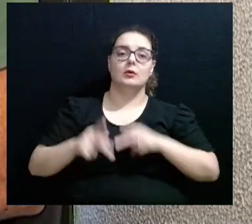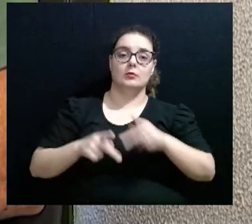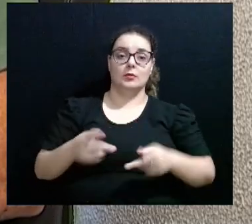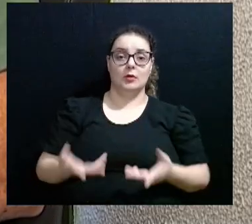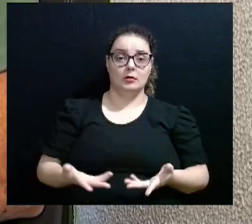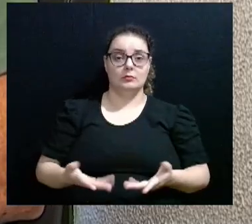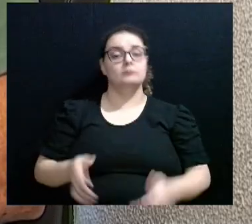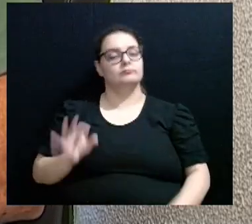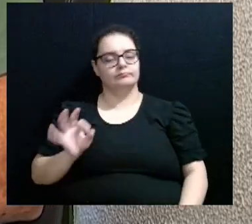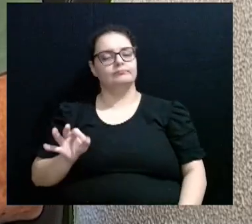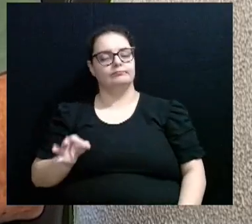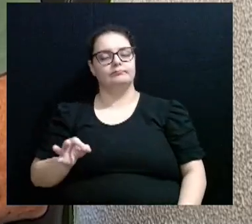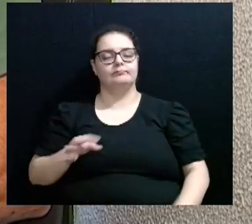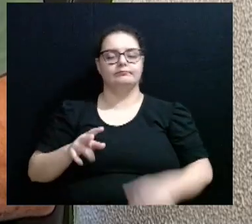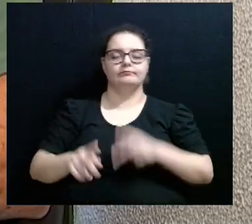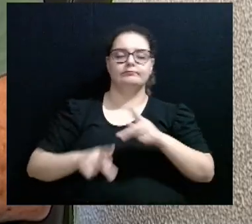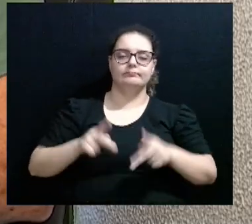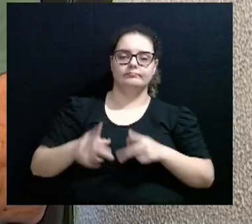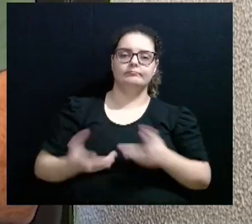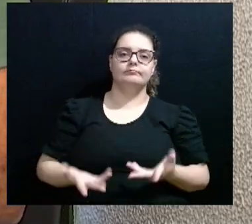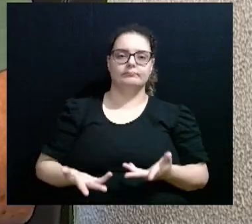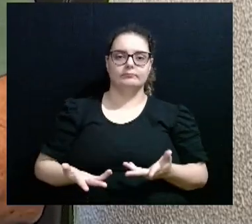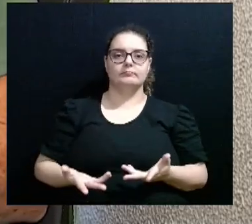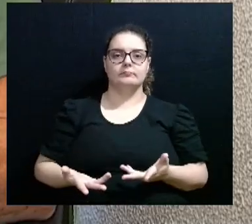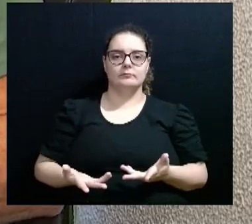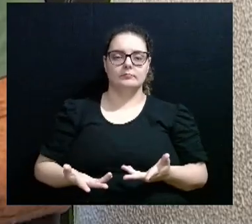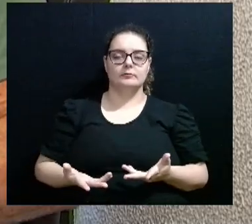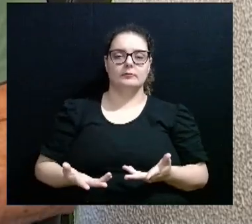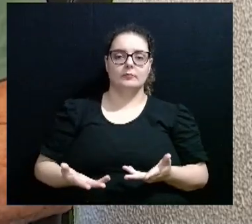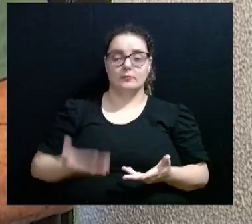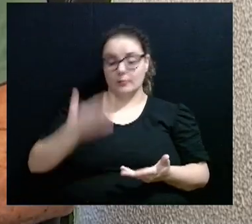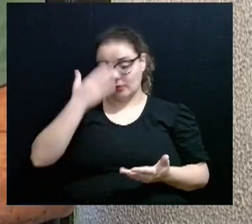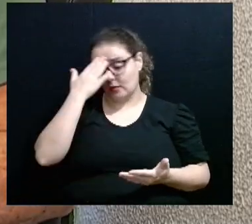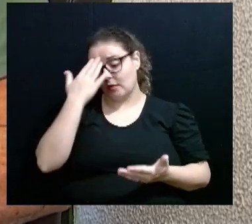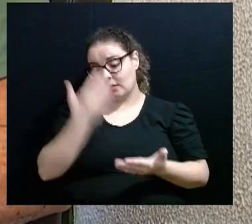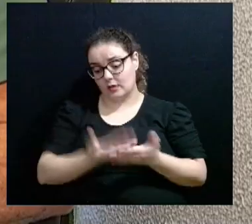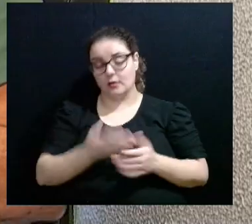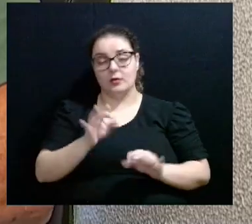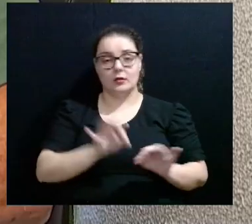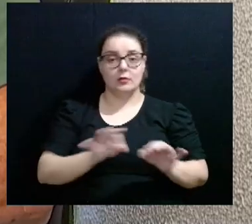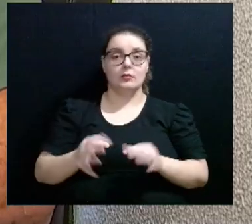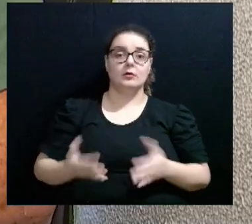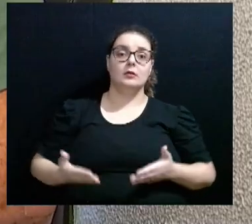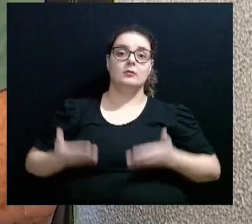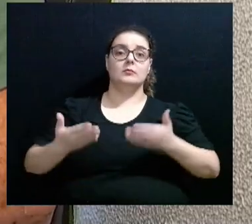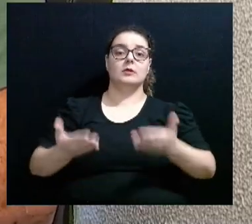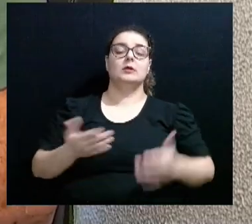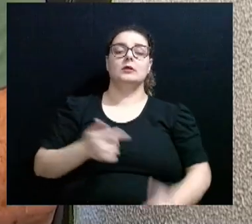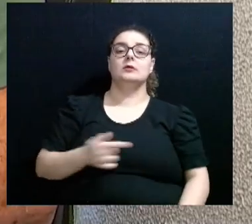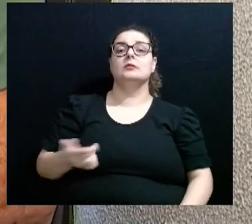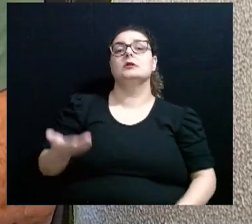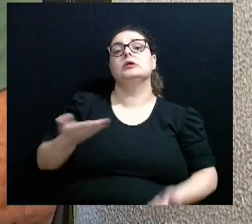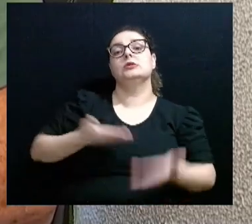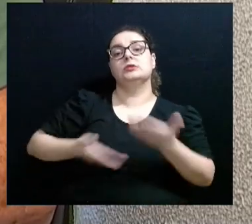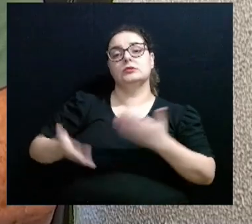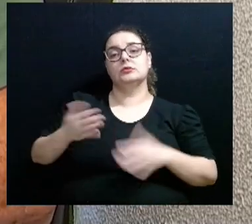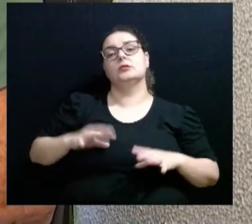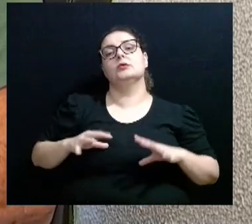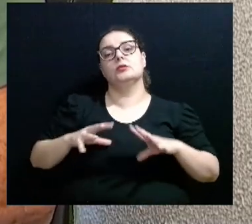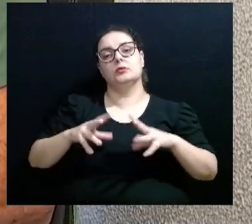população irá abraçar esse projeto, irá abraçar essa semana e interagir com todos os atores